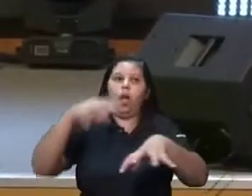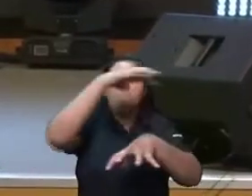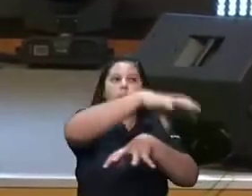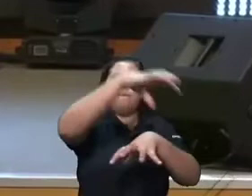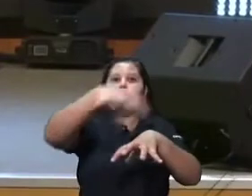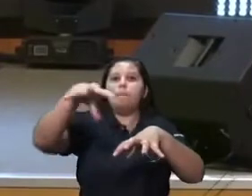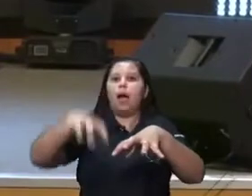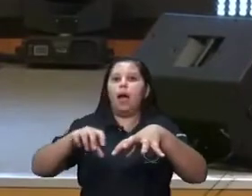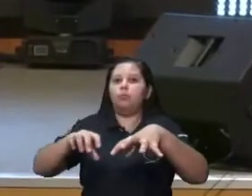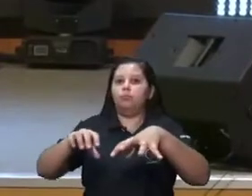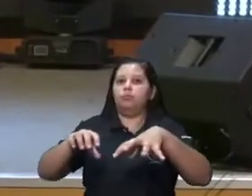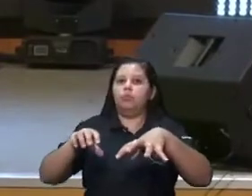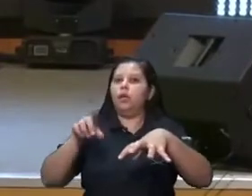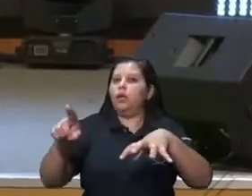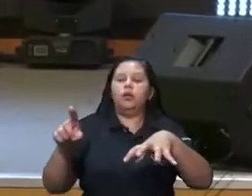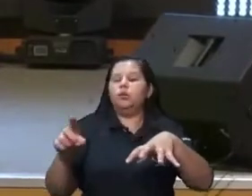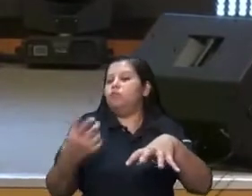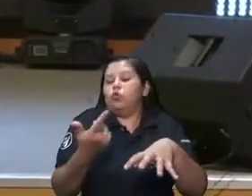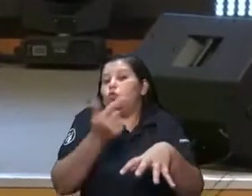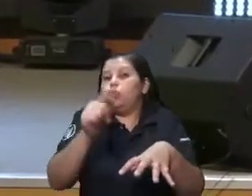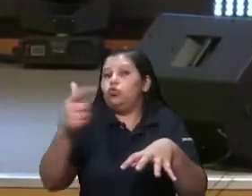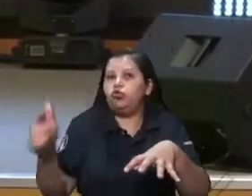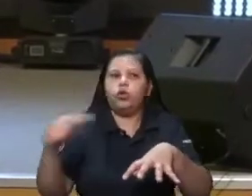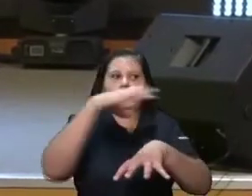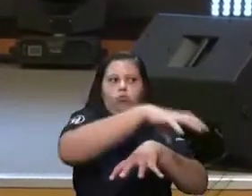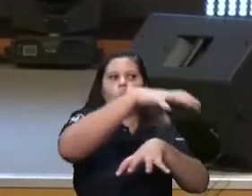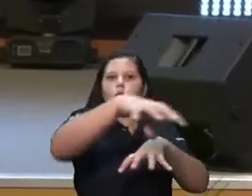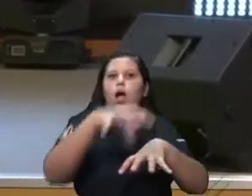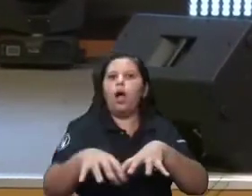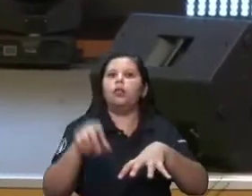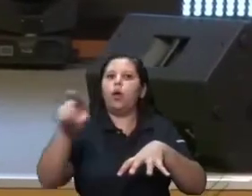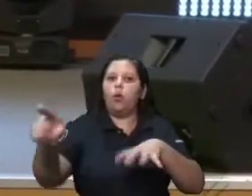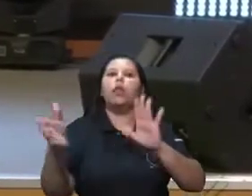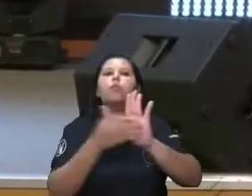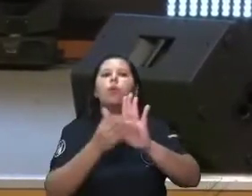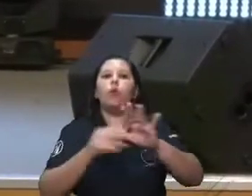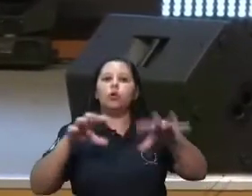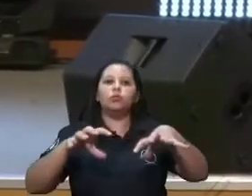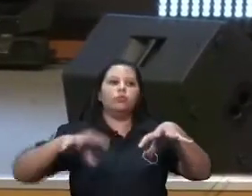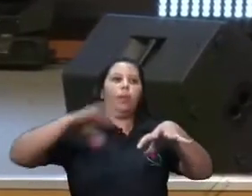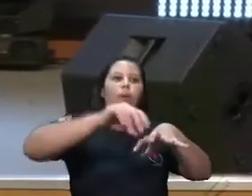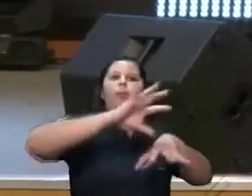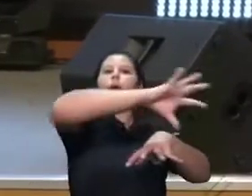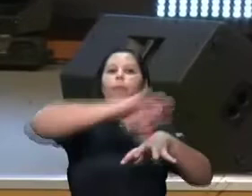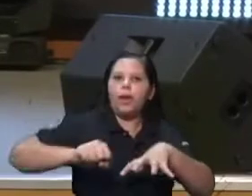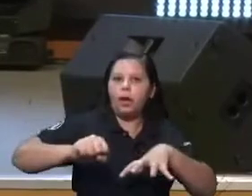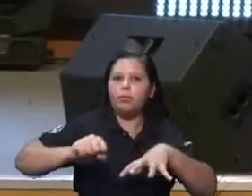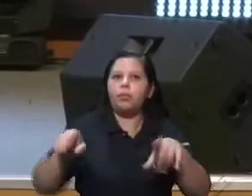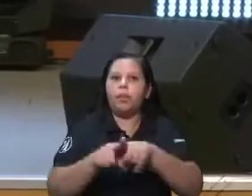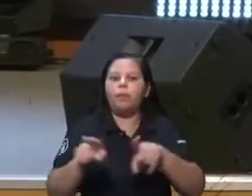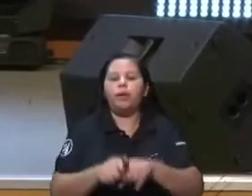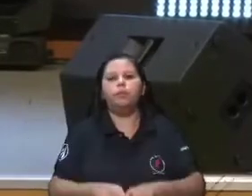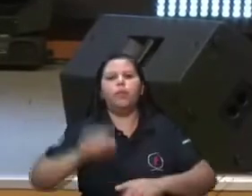O Monte Nebo, já vou falar. O Monte Nebo é onde Moisés morreu.